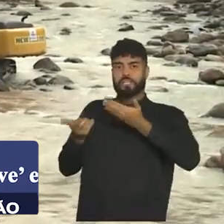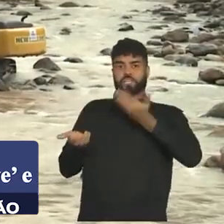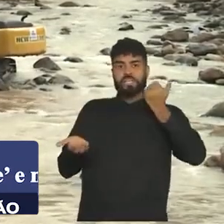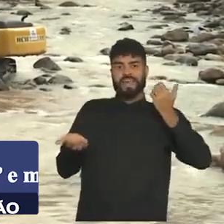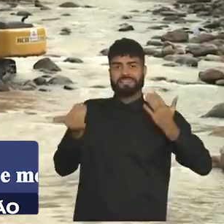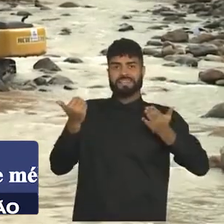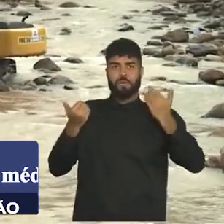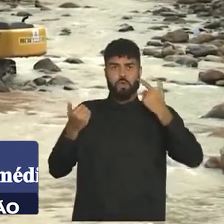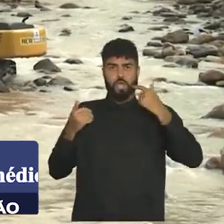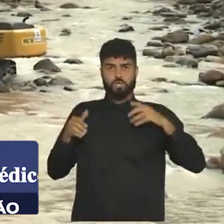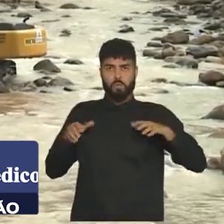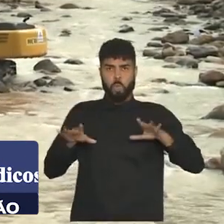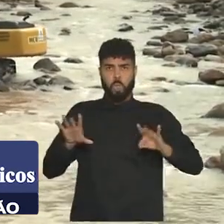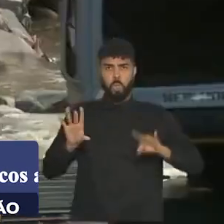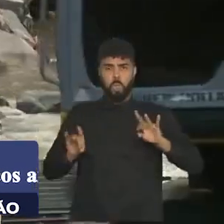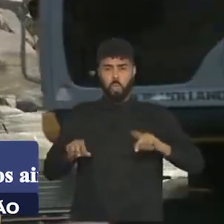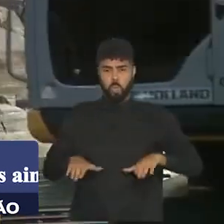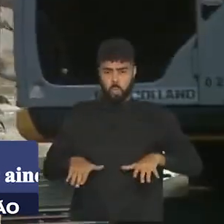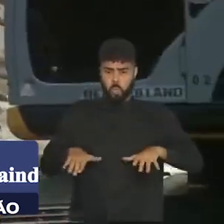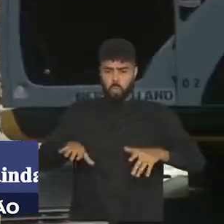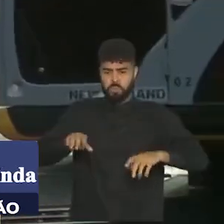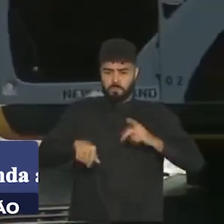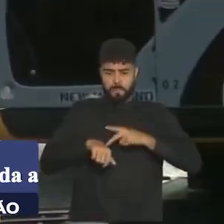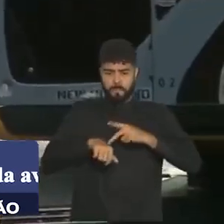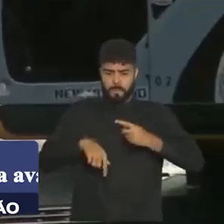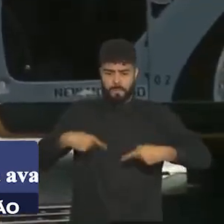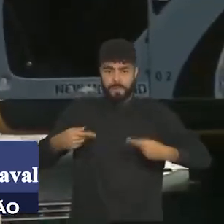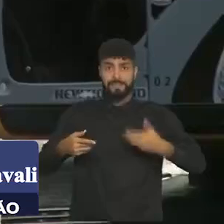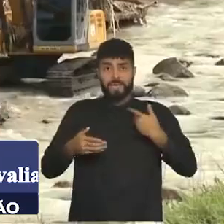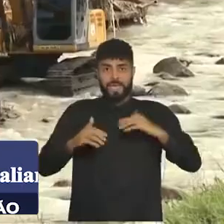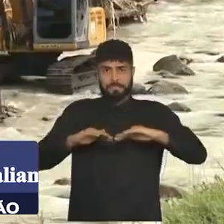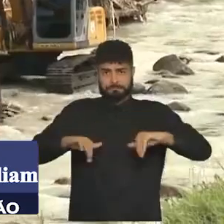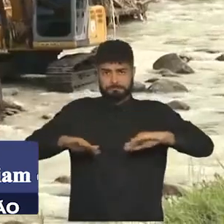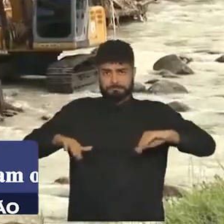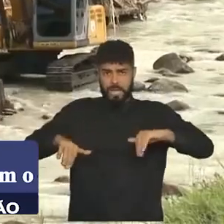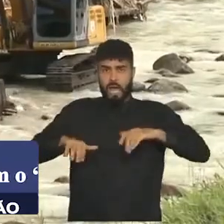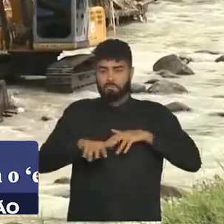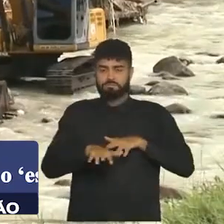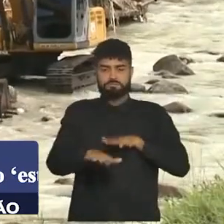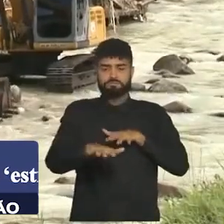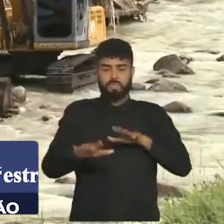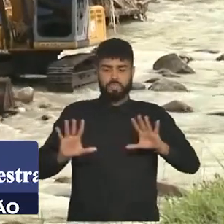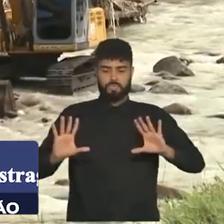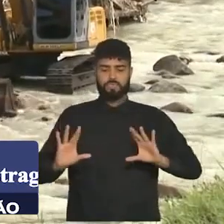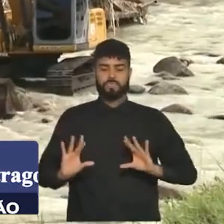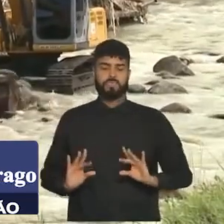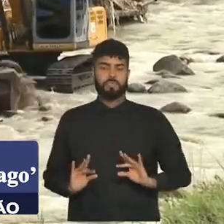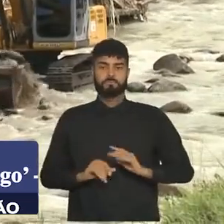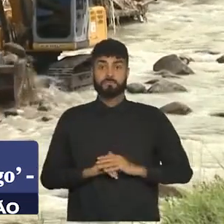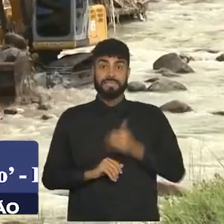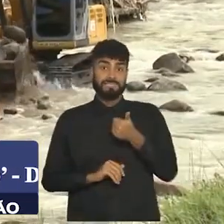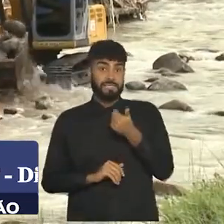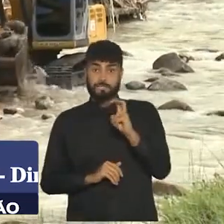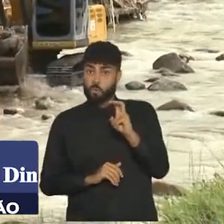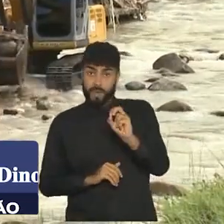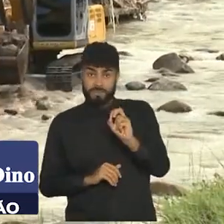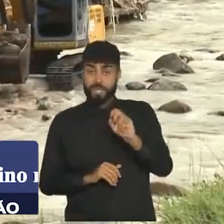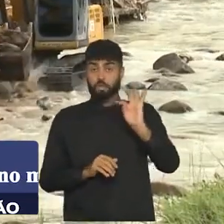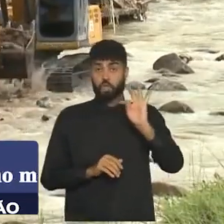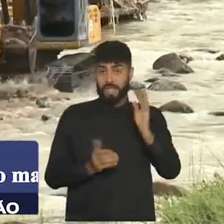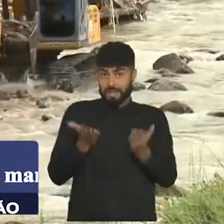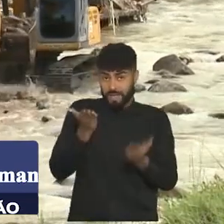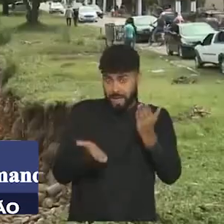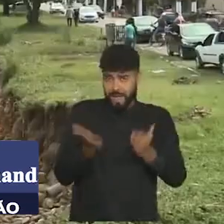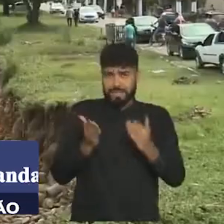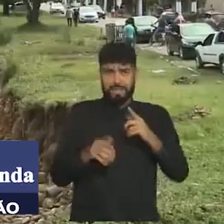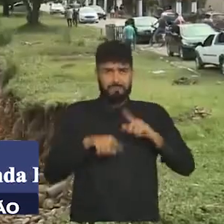da prefeitura as famílias Foram cadastradas pela prefeitura na época das chuvas e a avaliação foi realizada pelo governo do estado seguindo